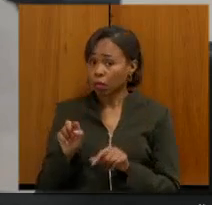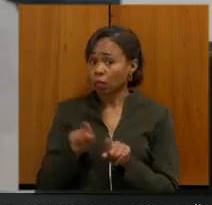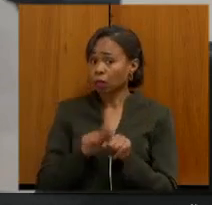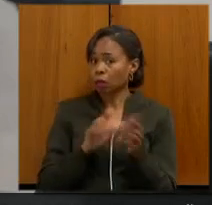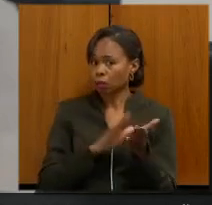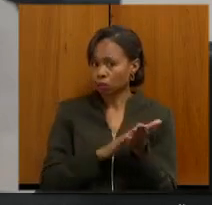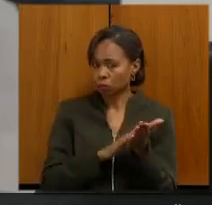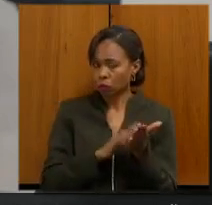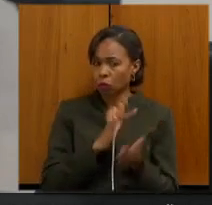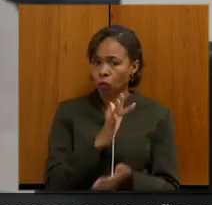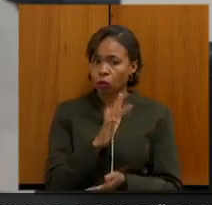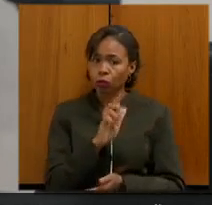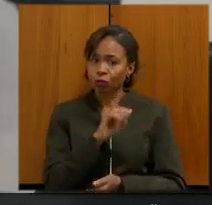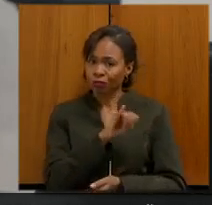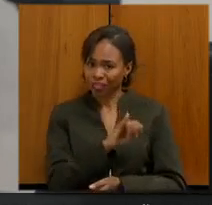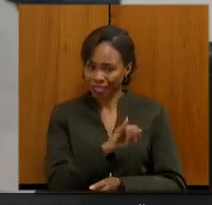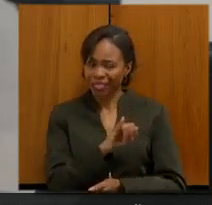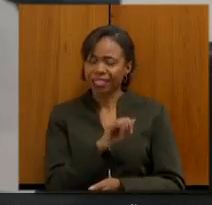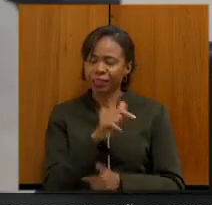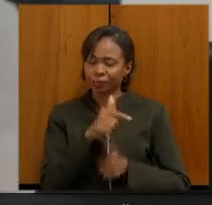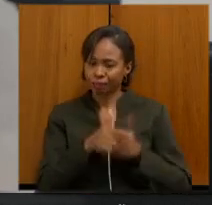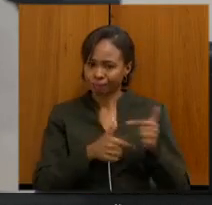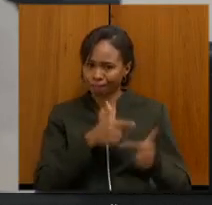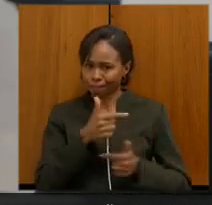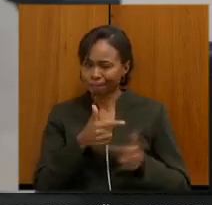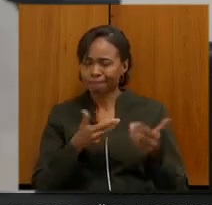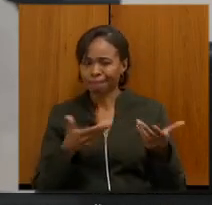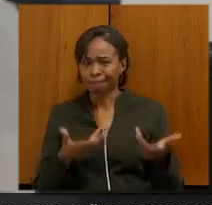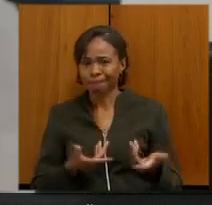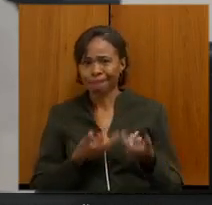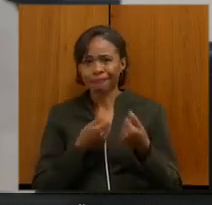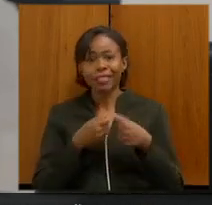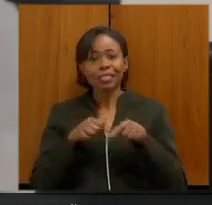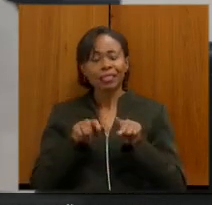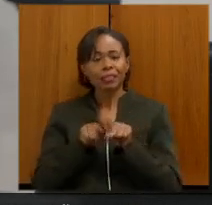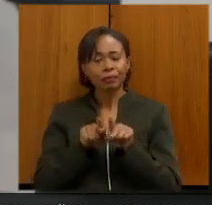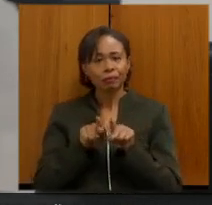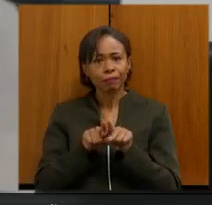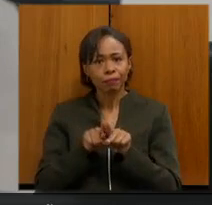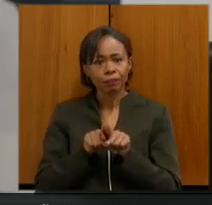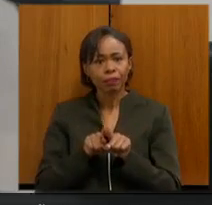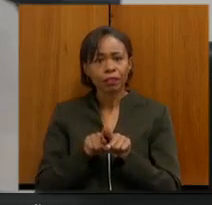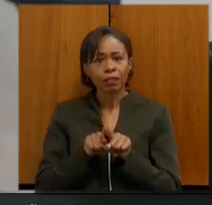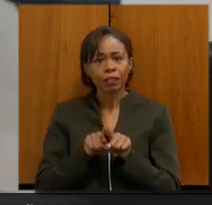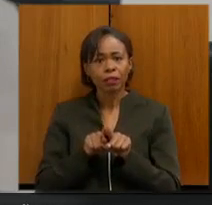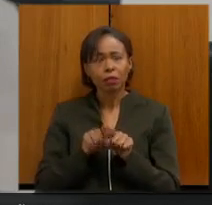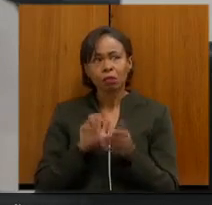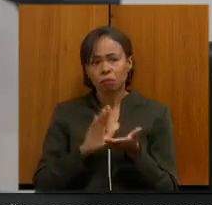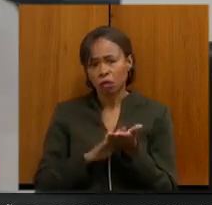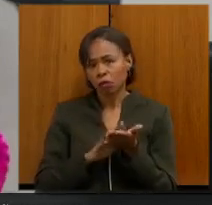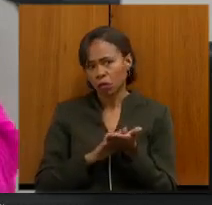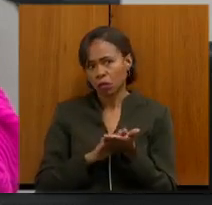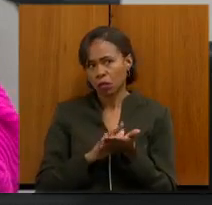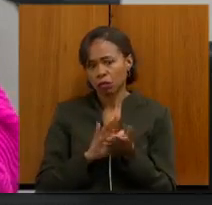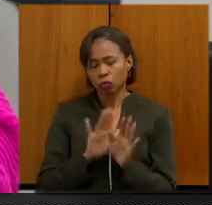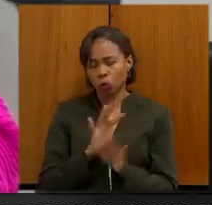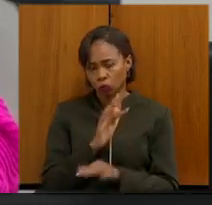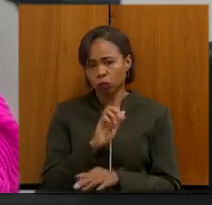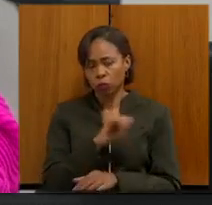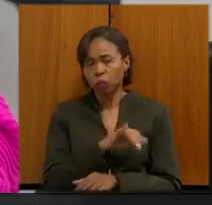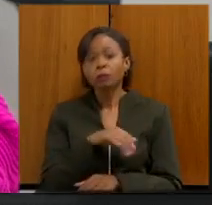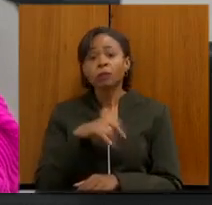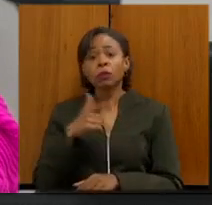Gilvan de pelo brilhante trabalho e também é é parabenizo fez o Vander